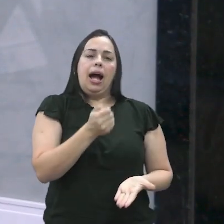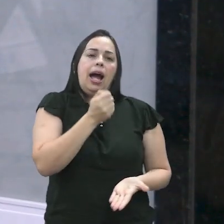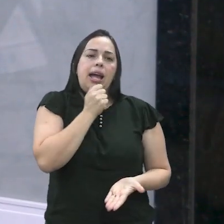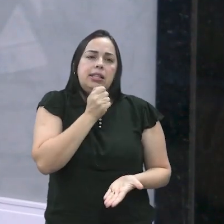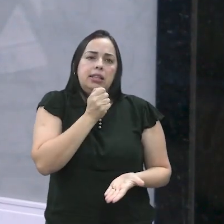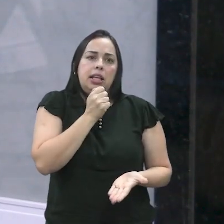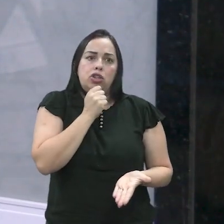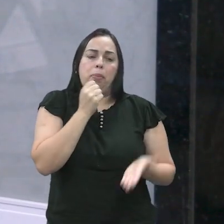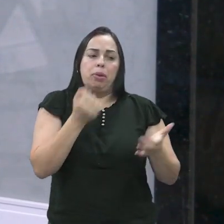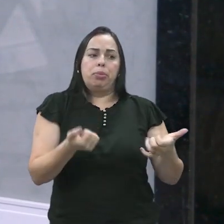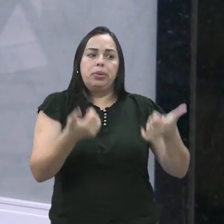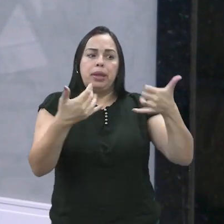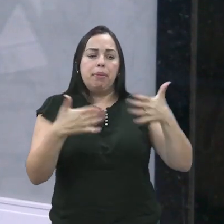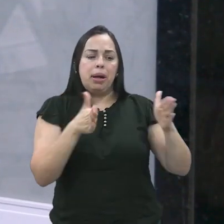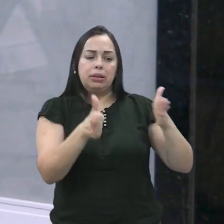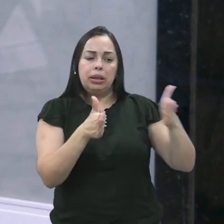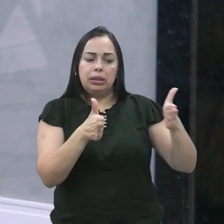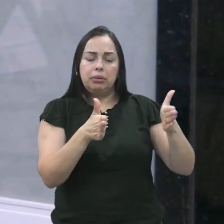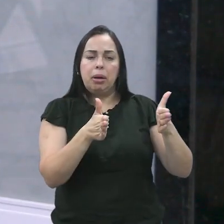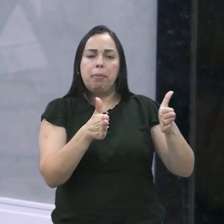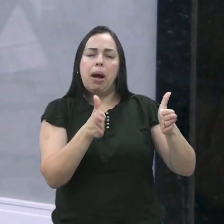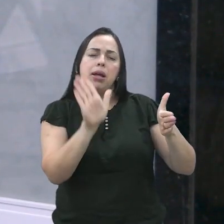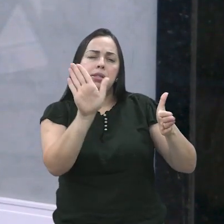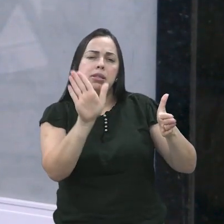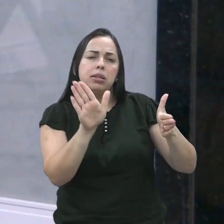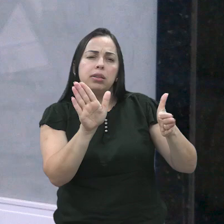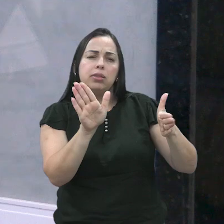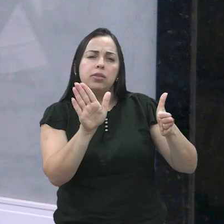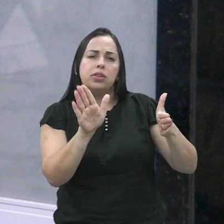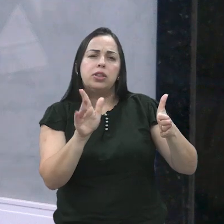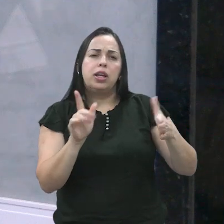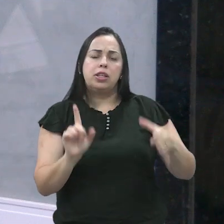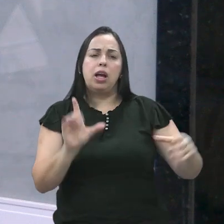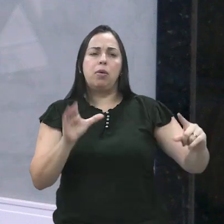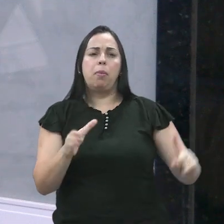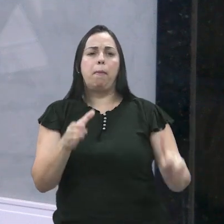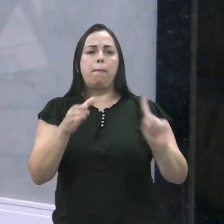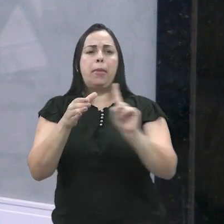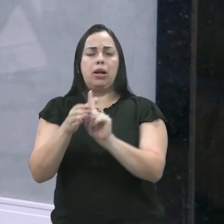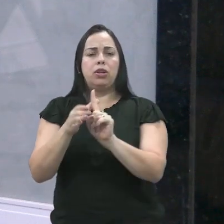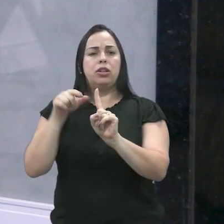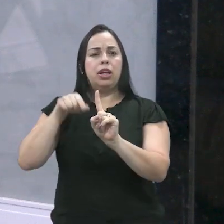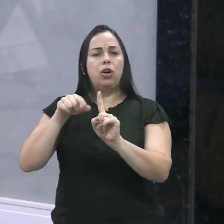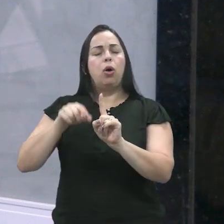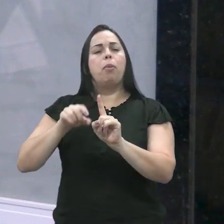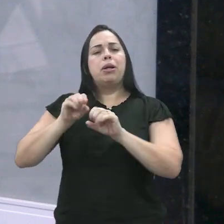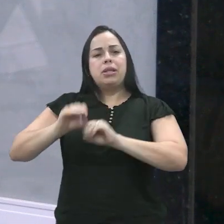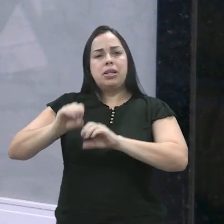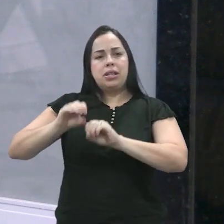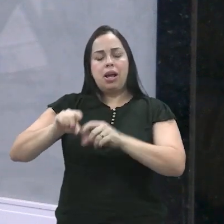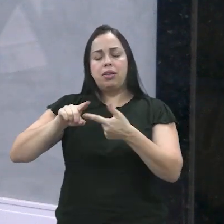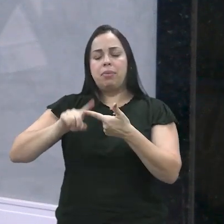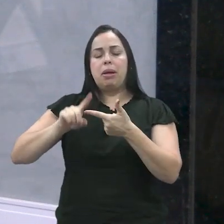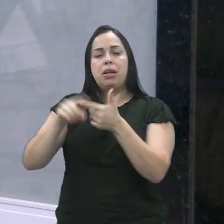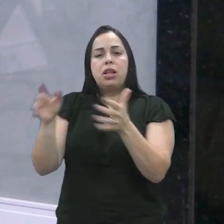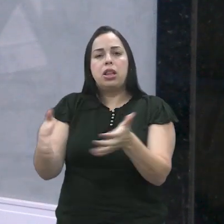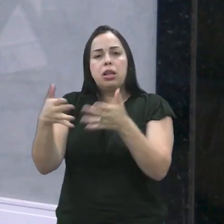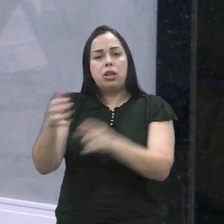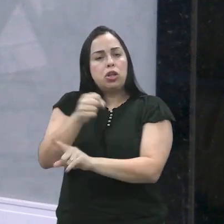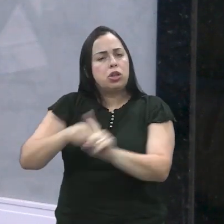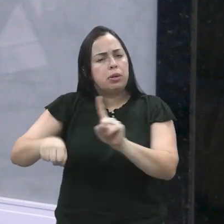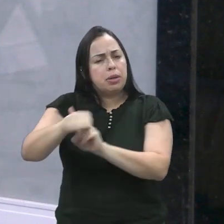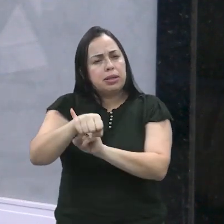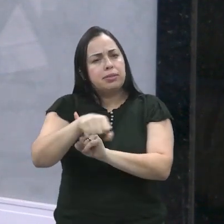um pouco a respeito do seu primeiro mandato, mas mudando um pouquinho de assunto, você ocupou o cargo de membro da Comissão de Educação e Promoção